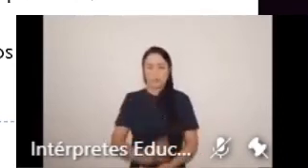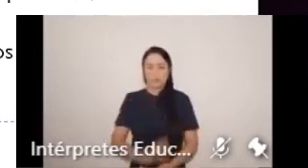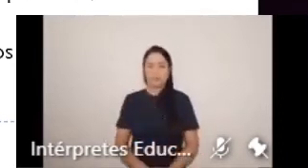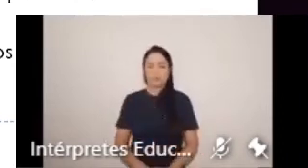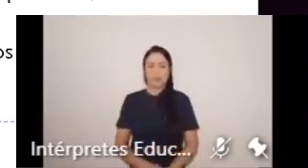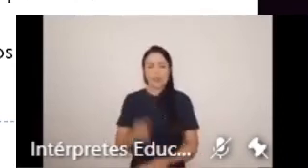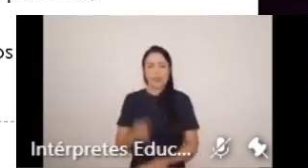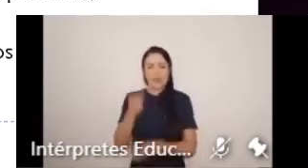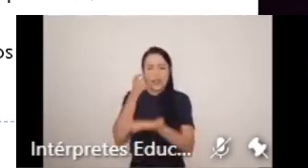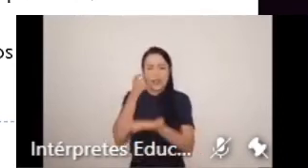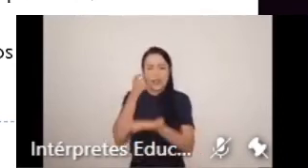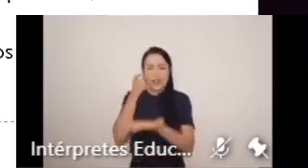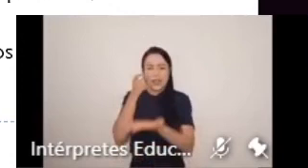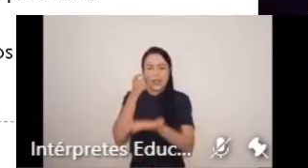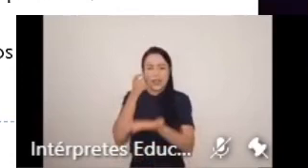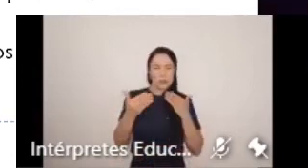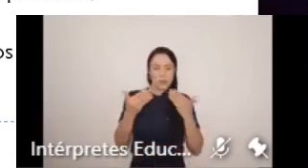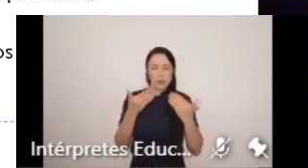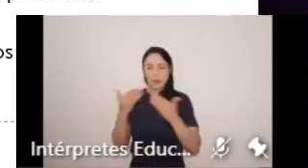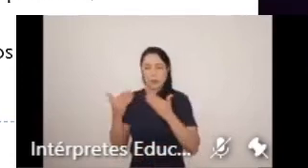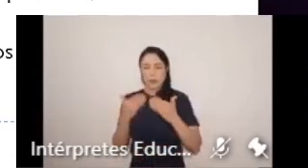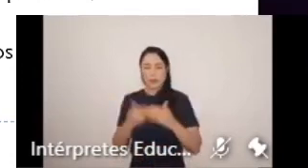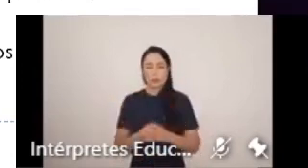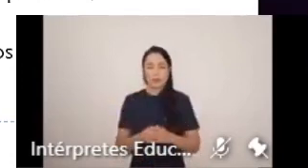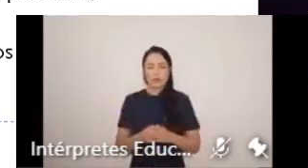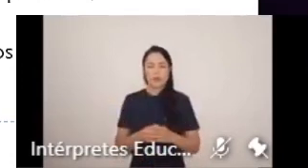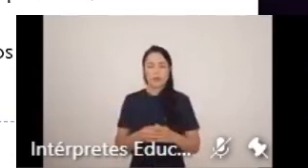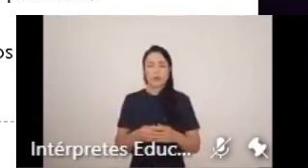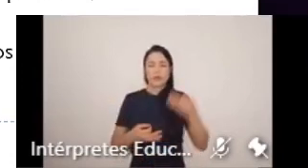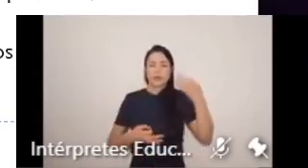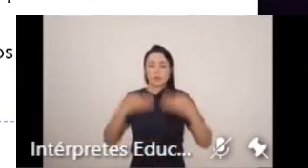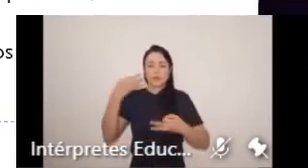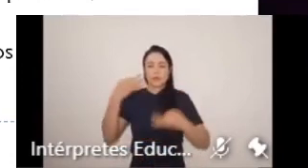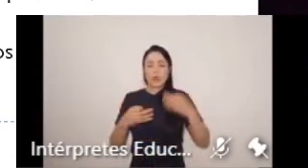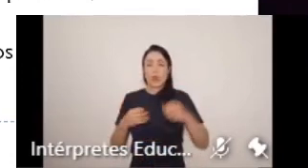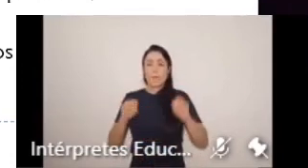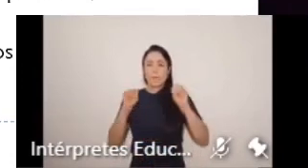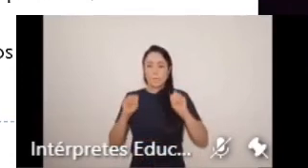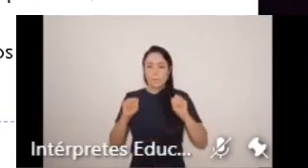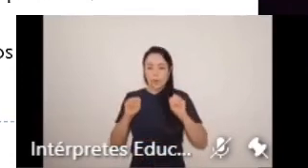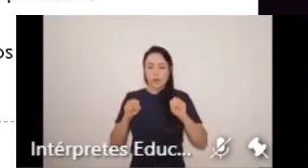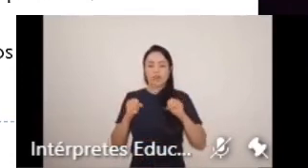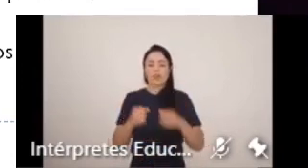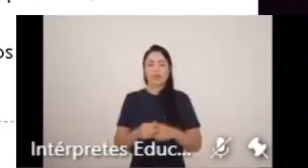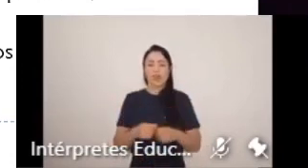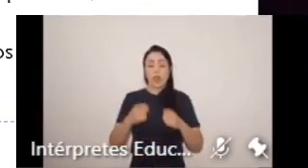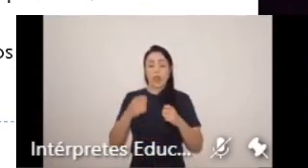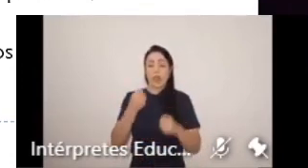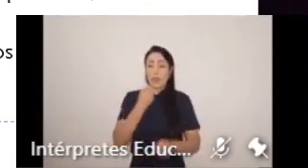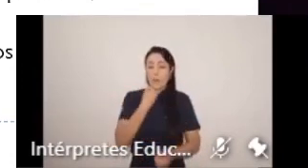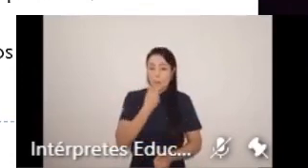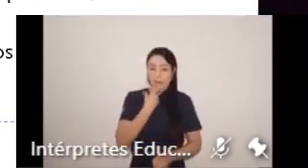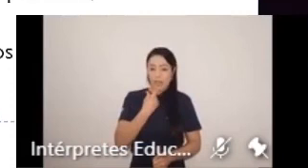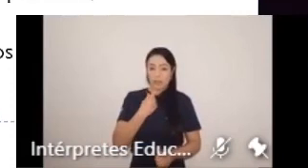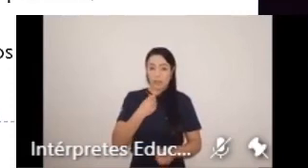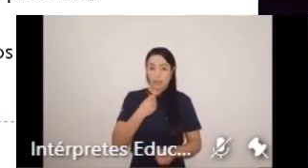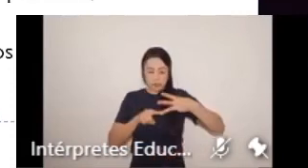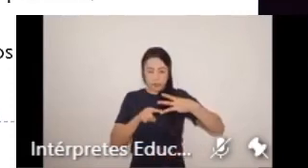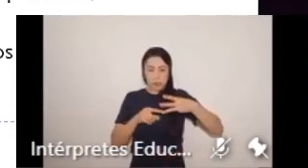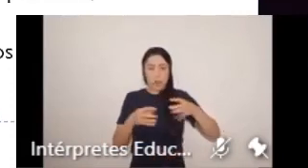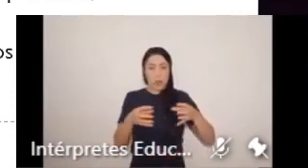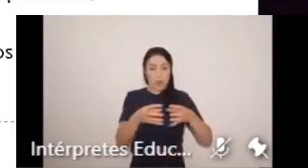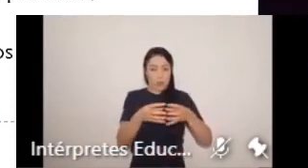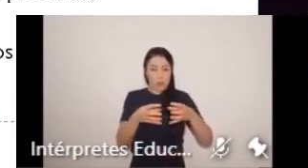pouco como é que se dá essa discussão, na discussão de judicialização, a gente pode dividir os medicamentos em 3 grandes grupos, né?